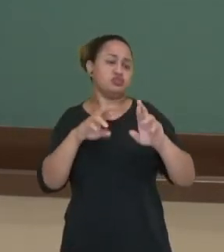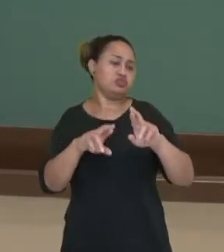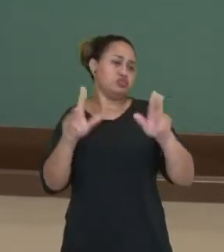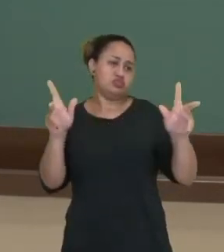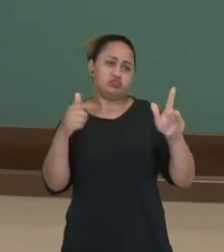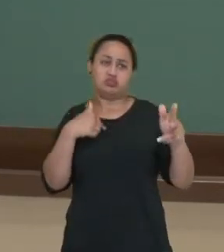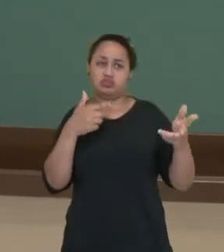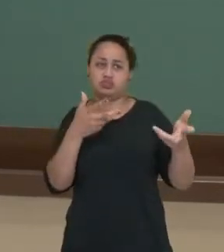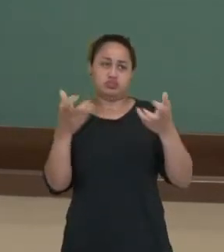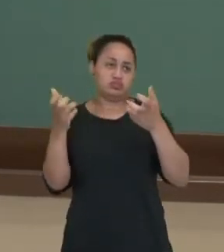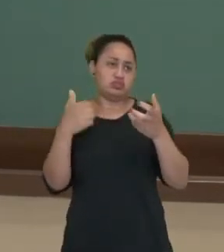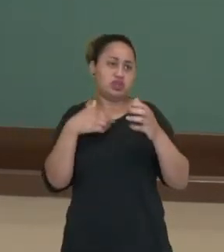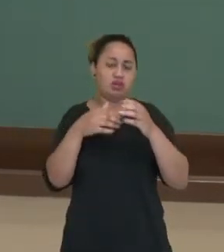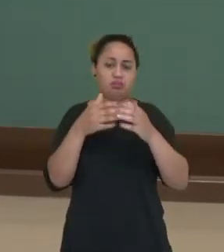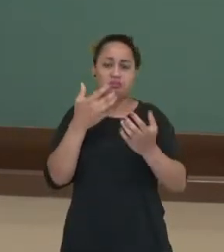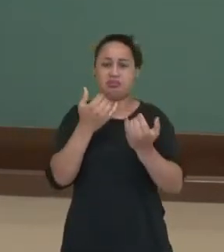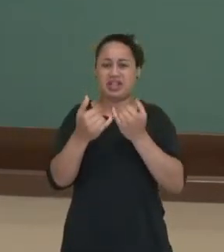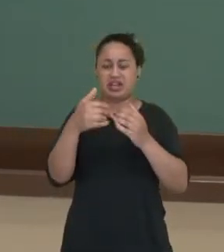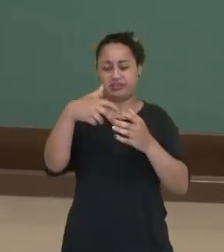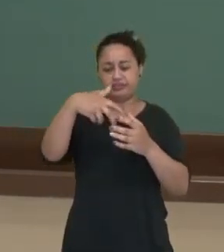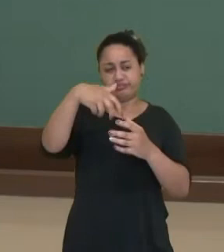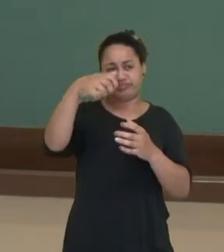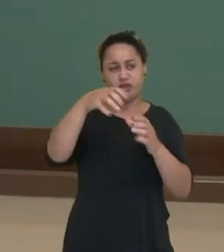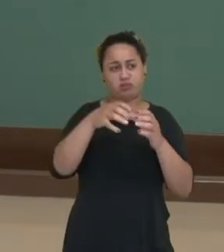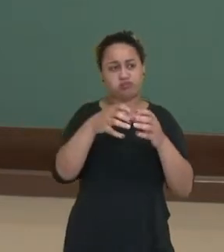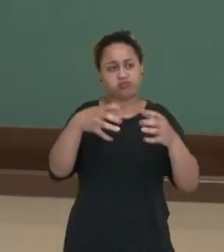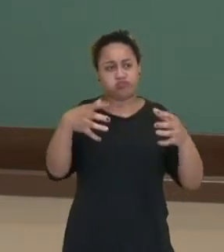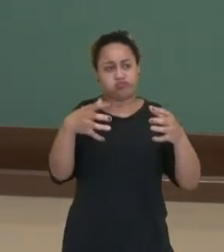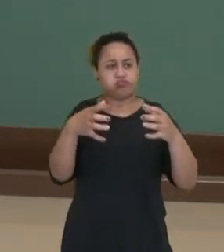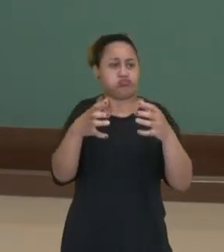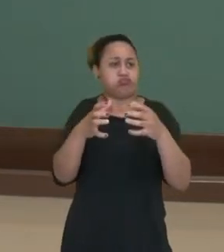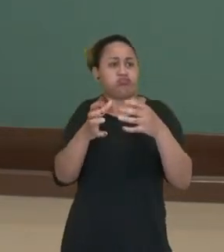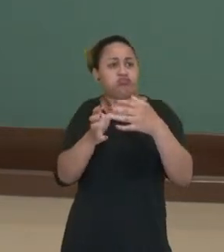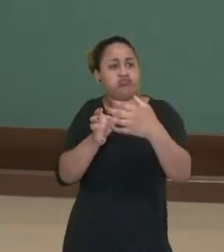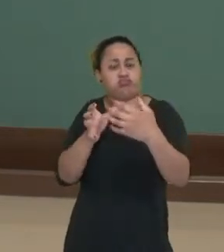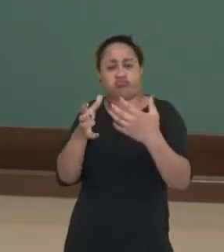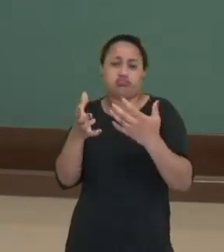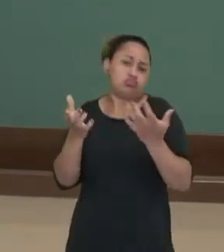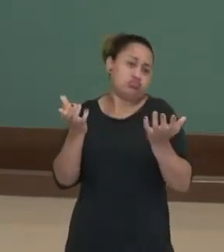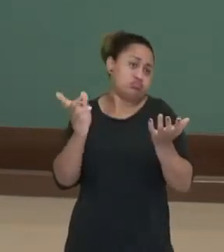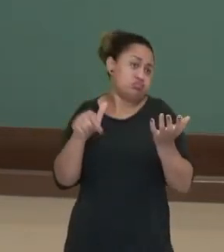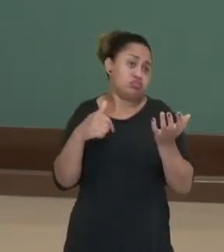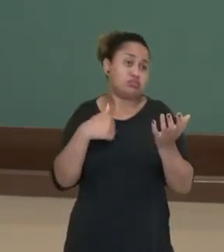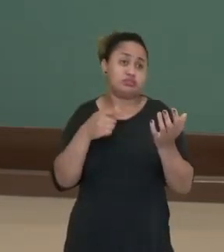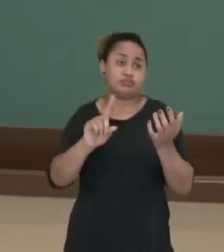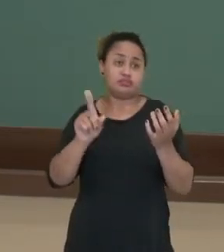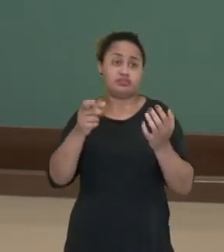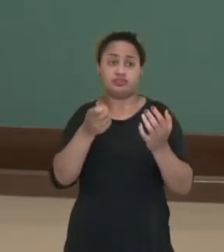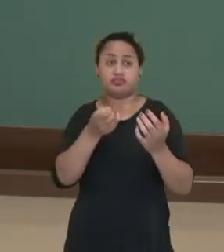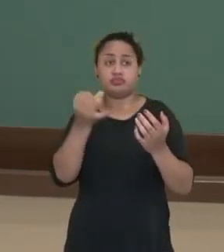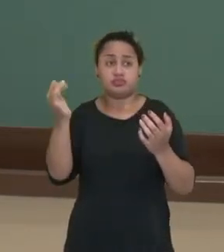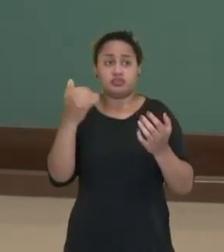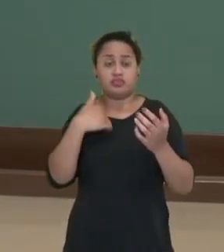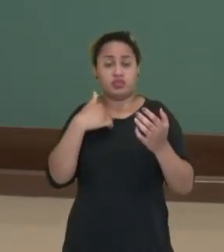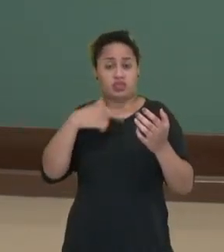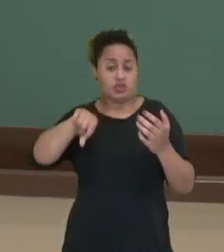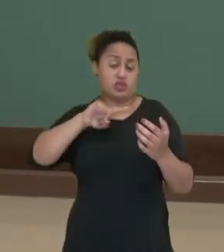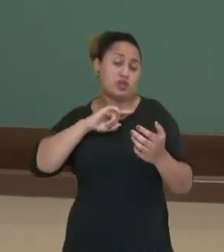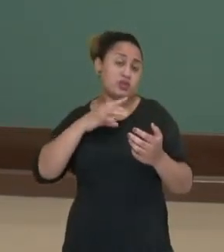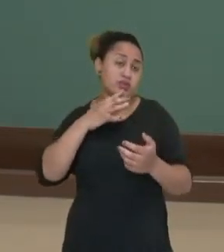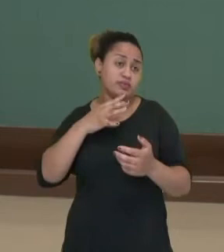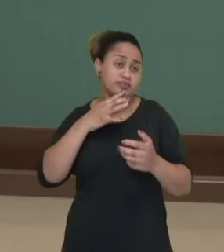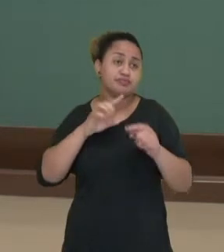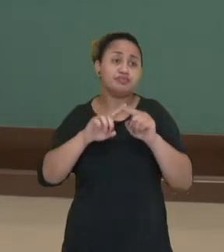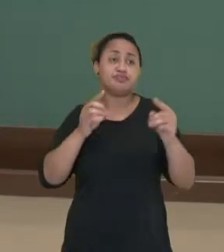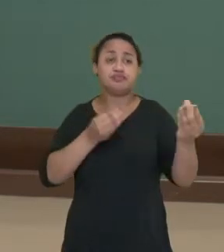diferente, né? Parece uma garrafa, né? Uma mais gordinha, outra lá, que daí não cabe exatamente num poliedro que a gente conhece.